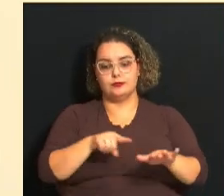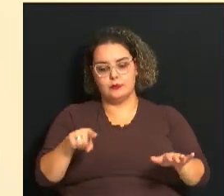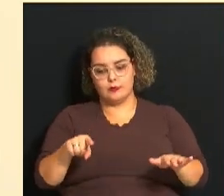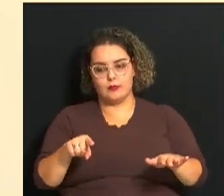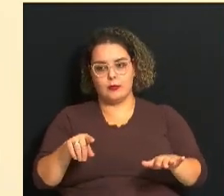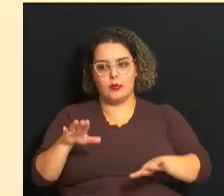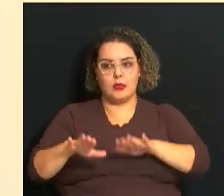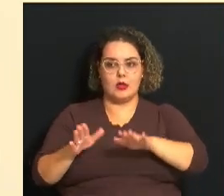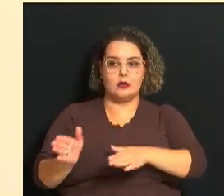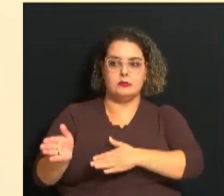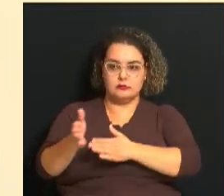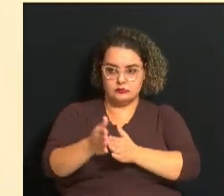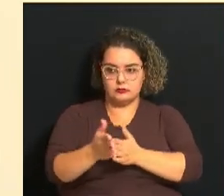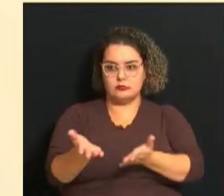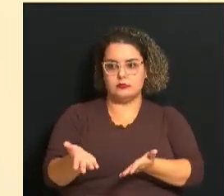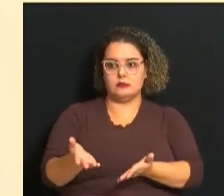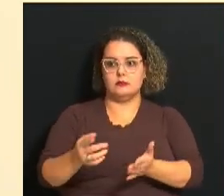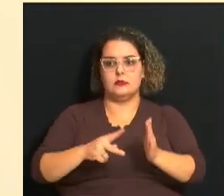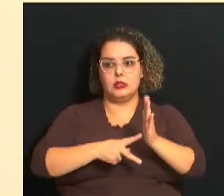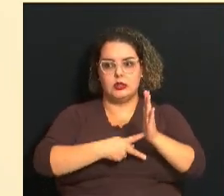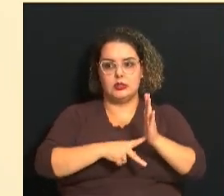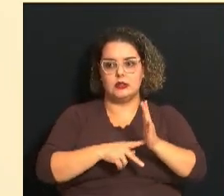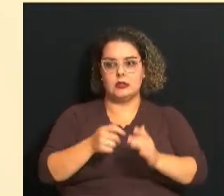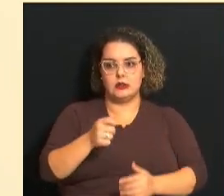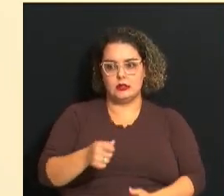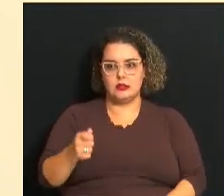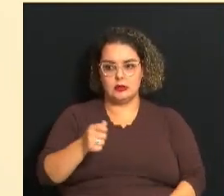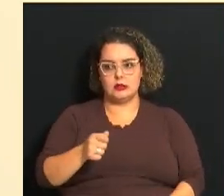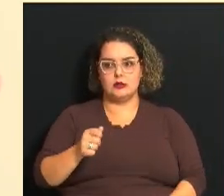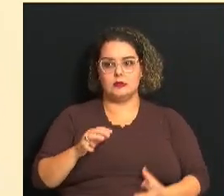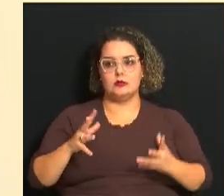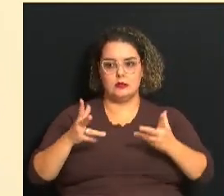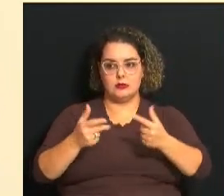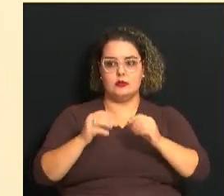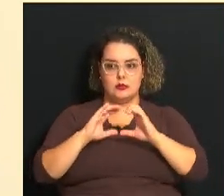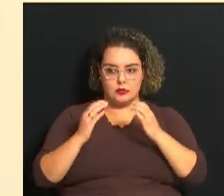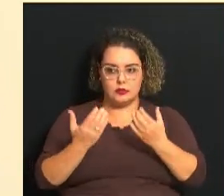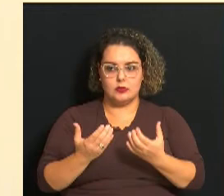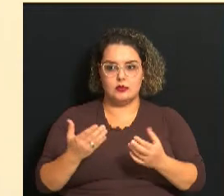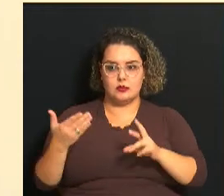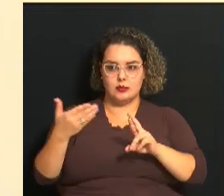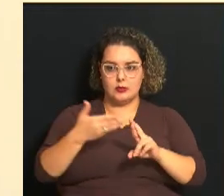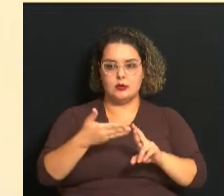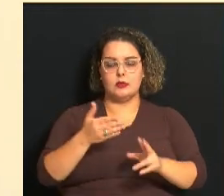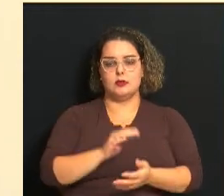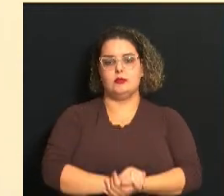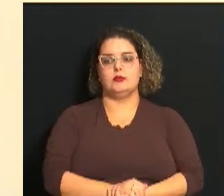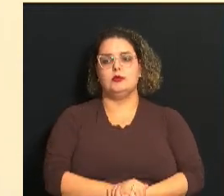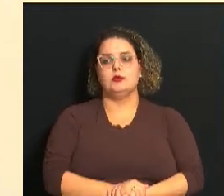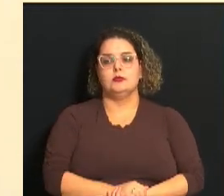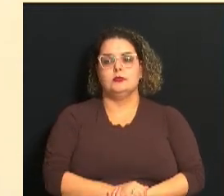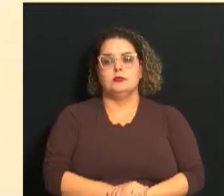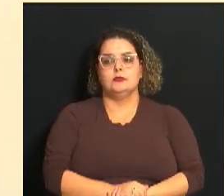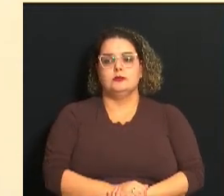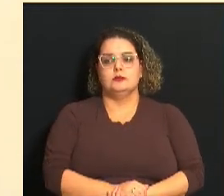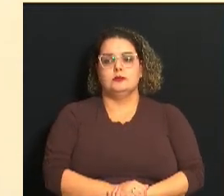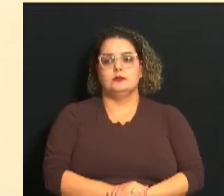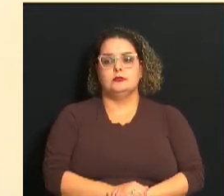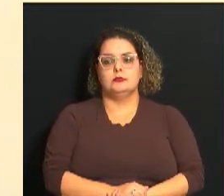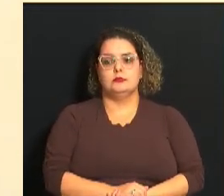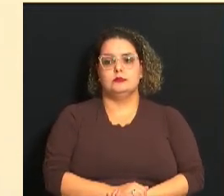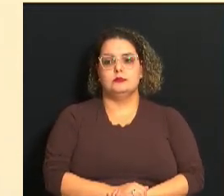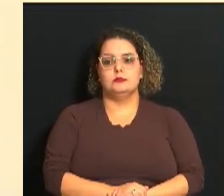uma pista um caminho até para sindicatos associações entidades coletivas de Las representativas da coletividade porque